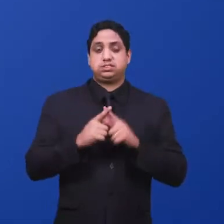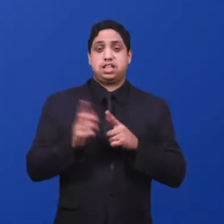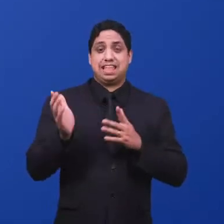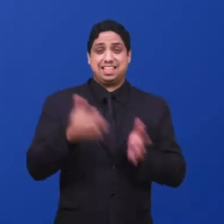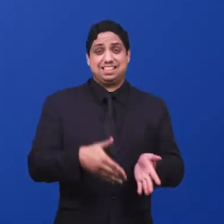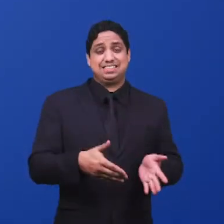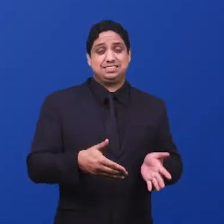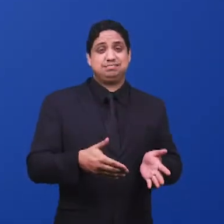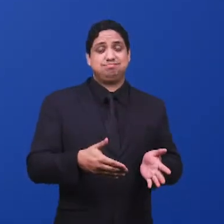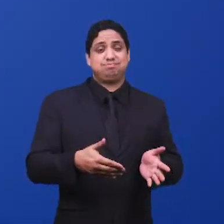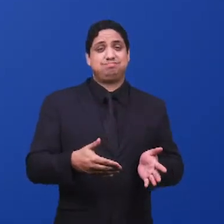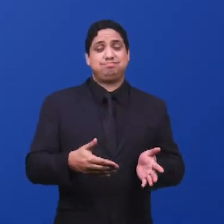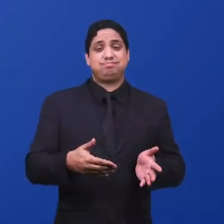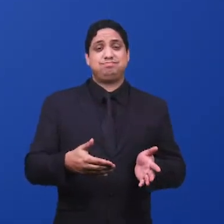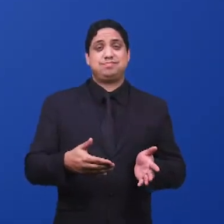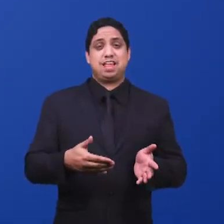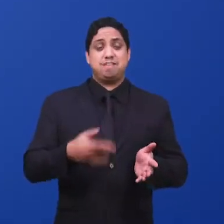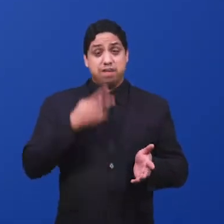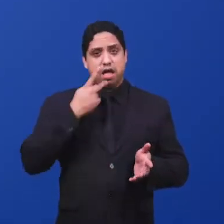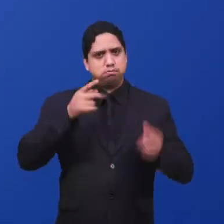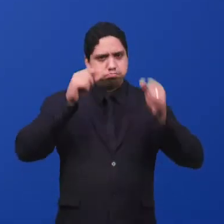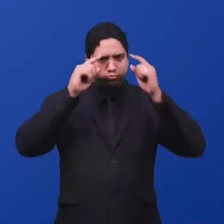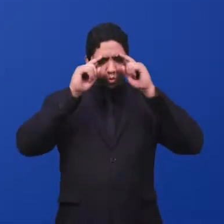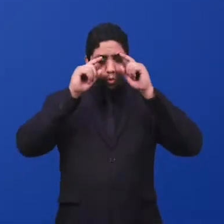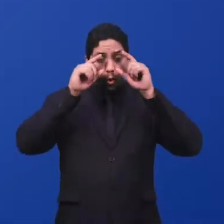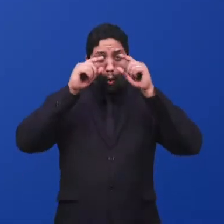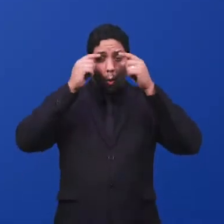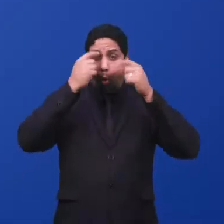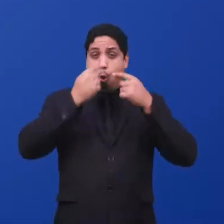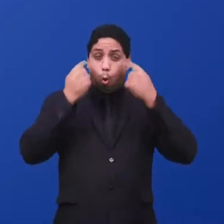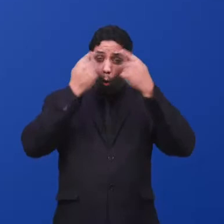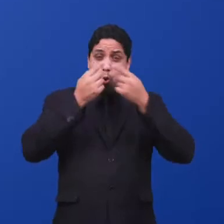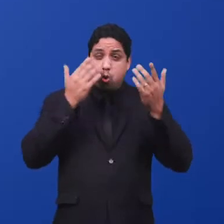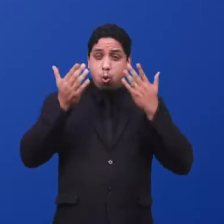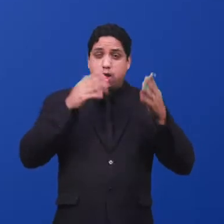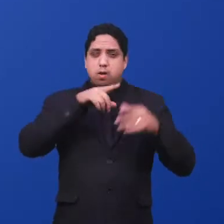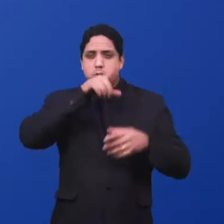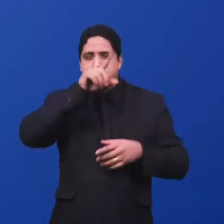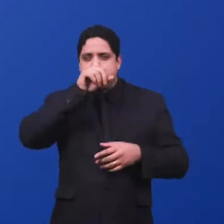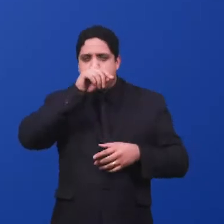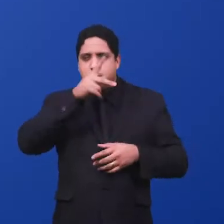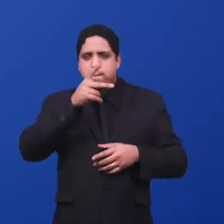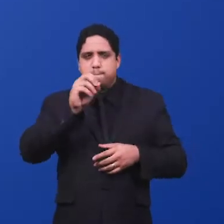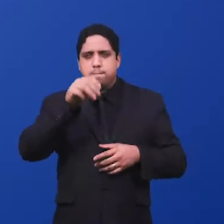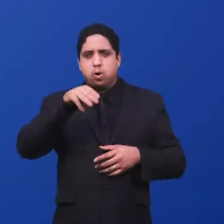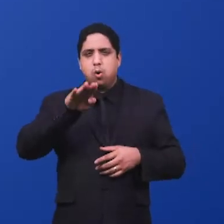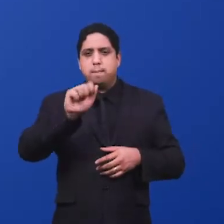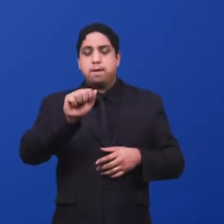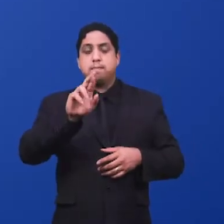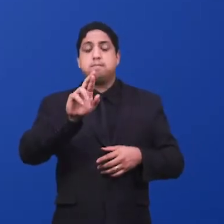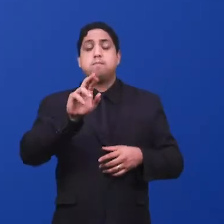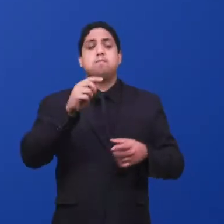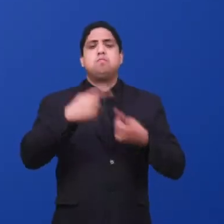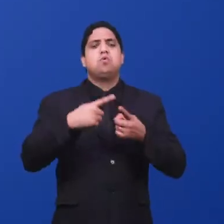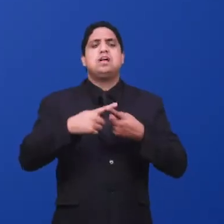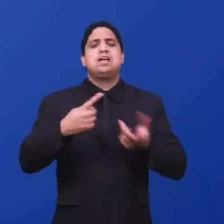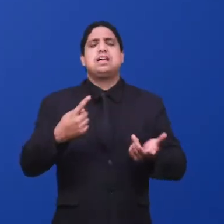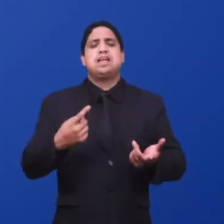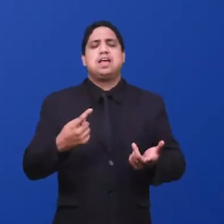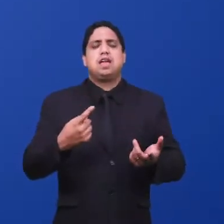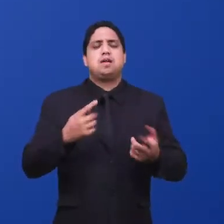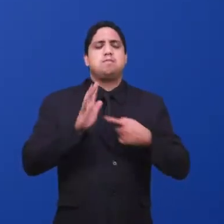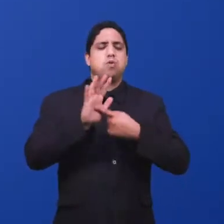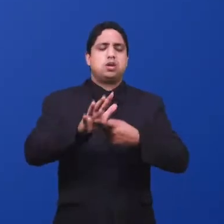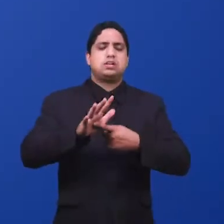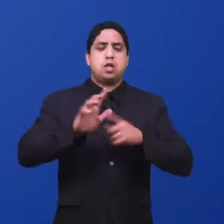ela destaca os olhos como os das pombas, porque fala da operação do Espírito Santo, que nos ajuda,